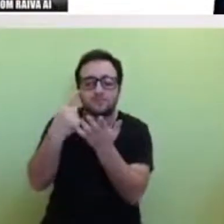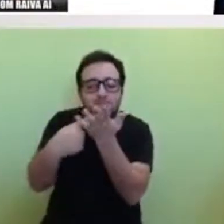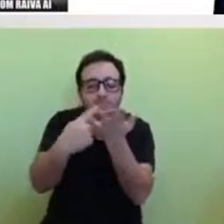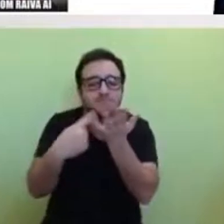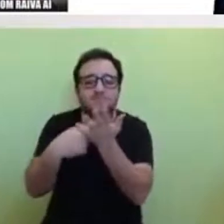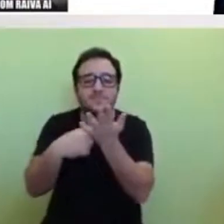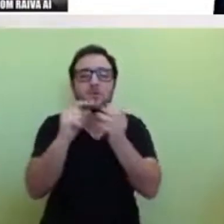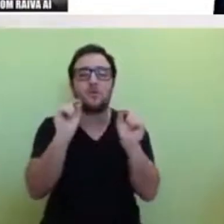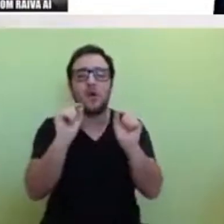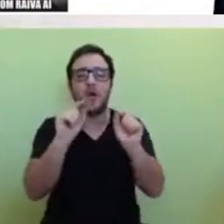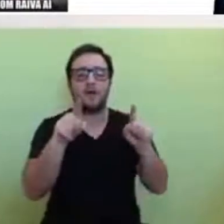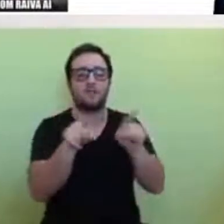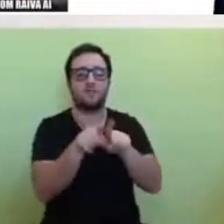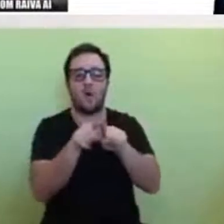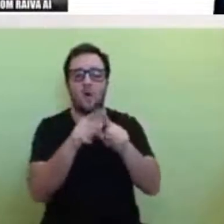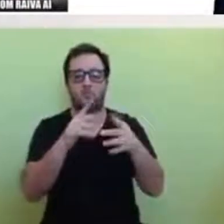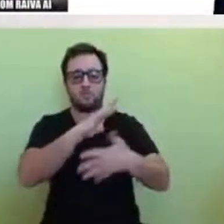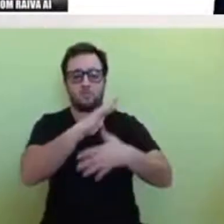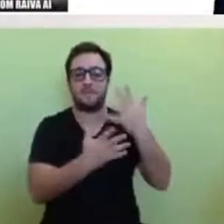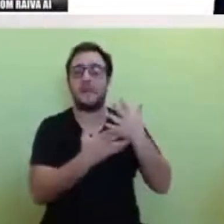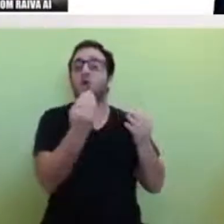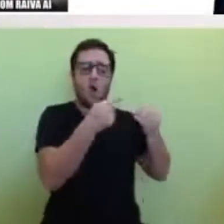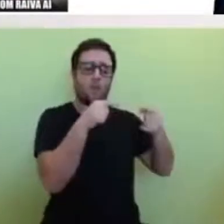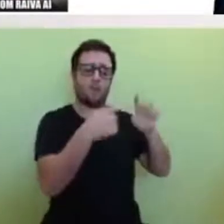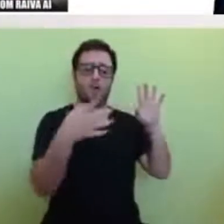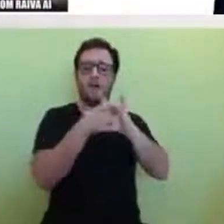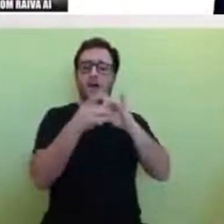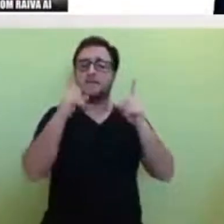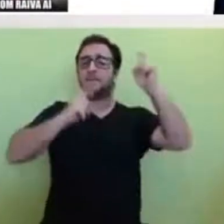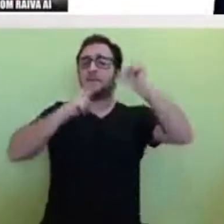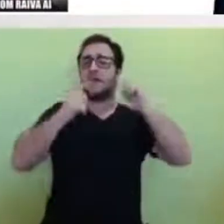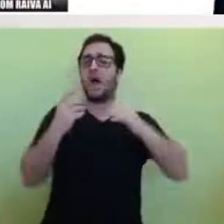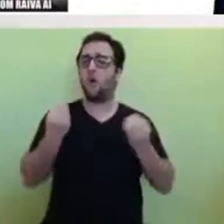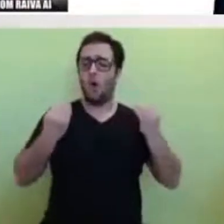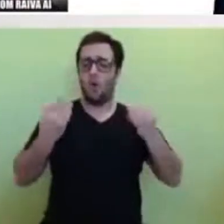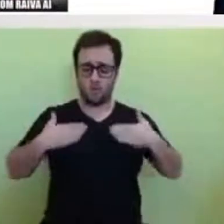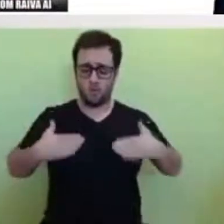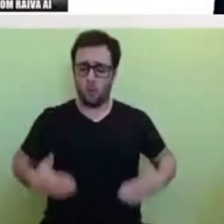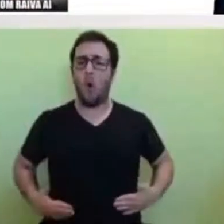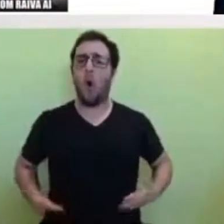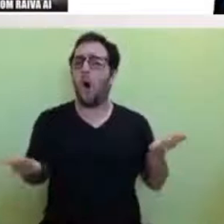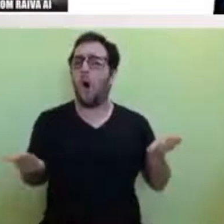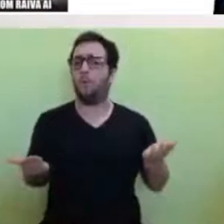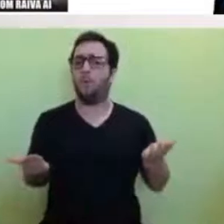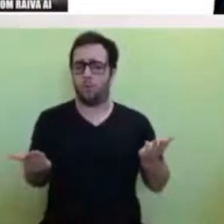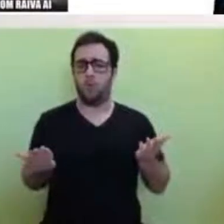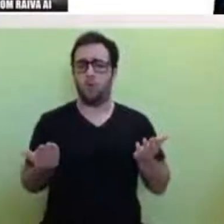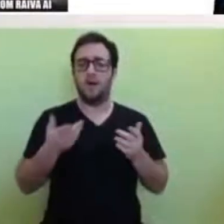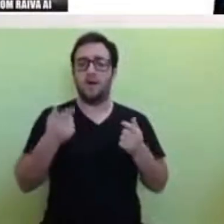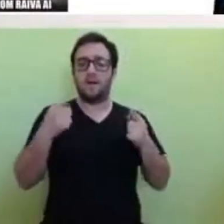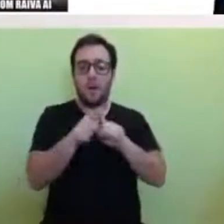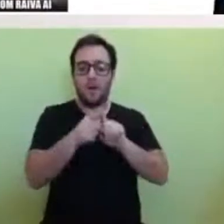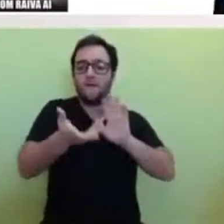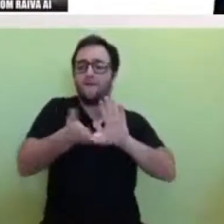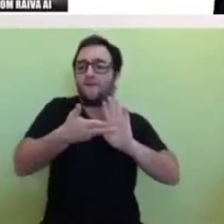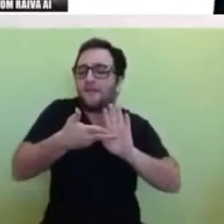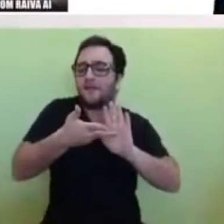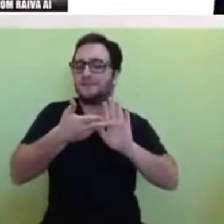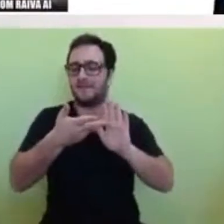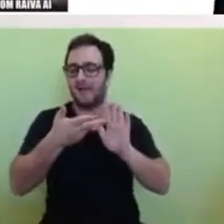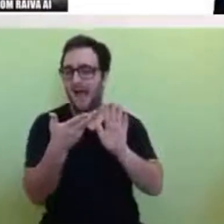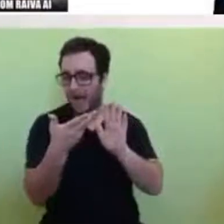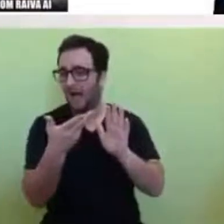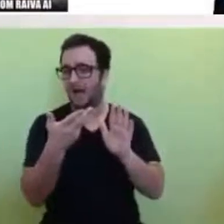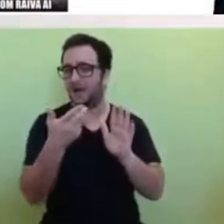nossas expressões corporais, faciais, os movimentos, a velocidade com que eu executo o movimento, a intensidade